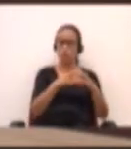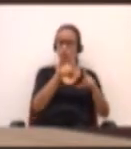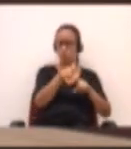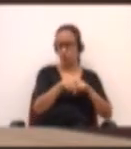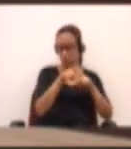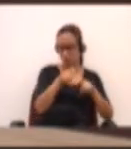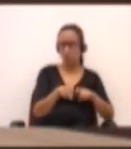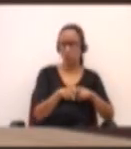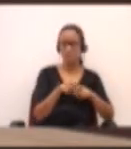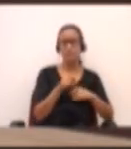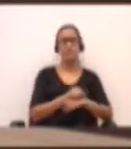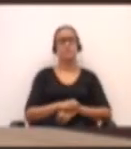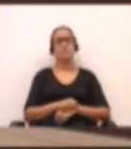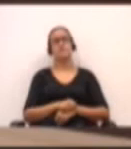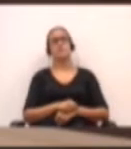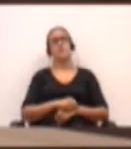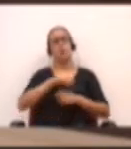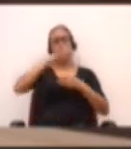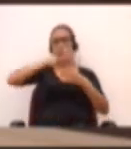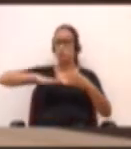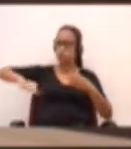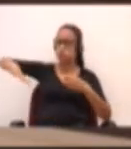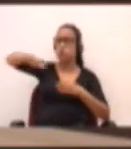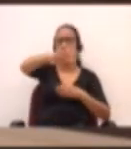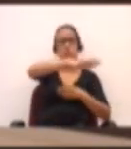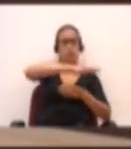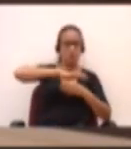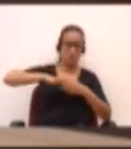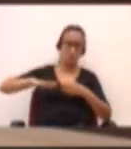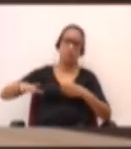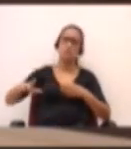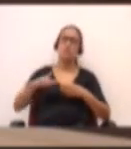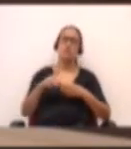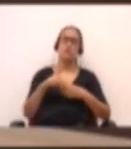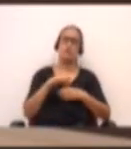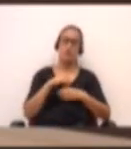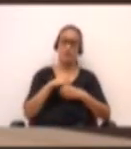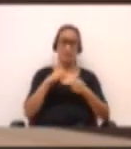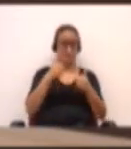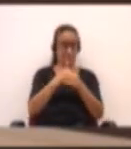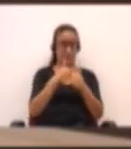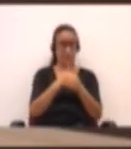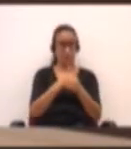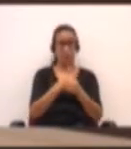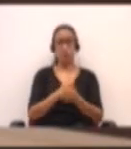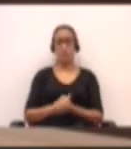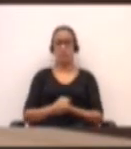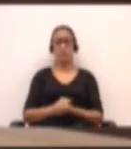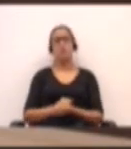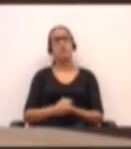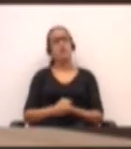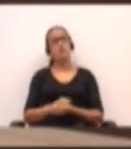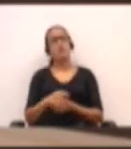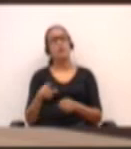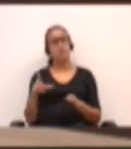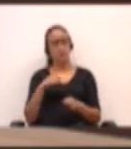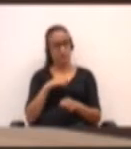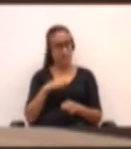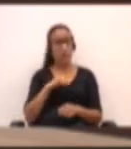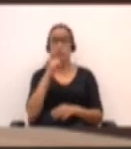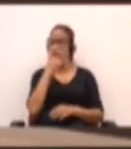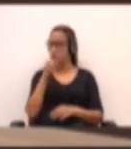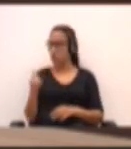os arredores que se encontram na mesma área, que é de cunho público e de propriedade da União, já